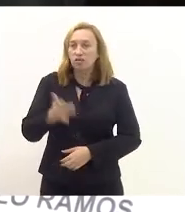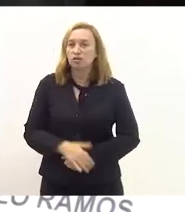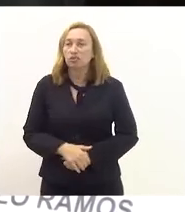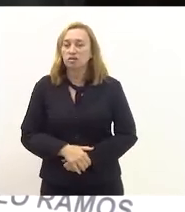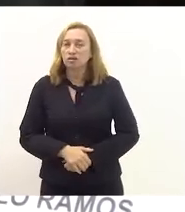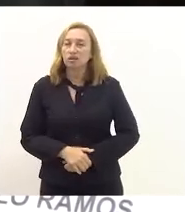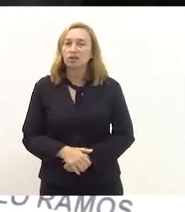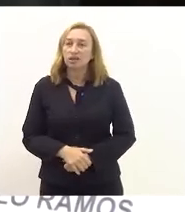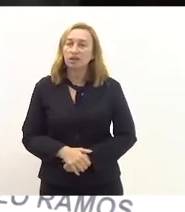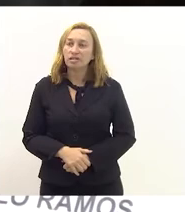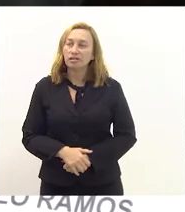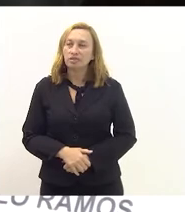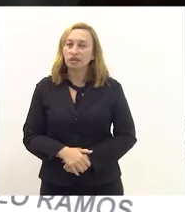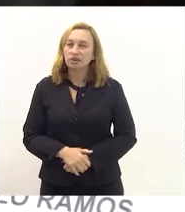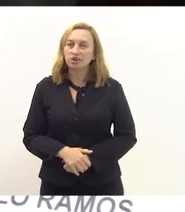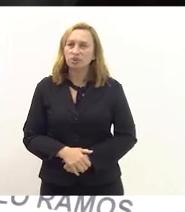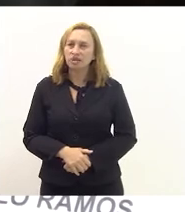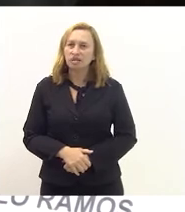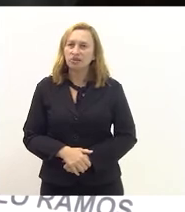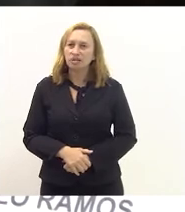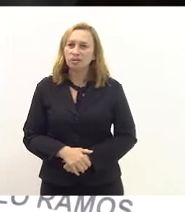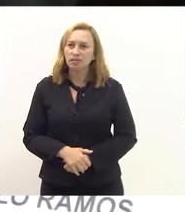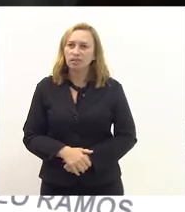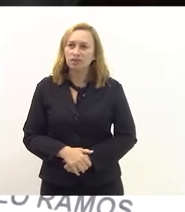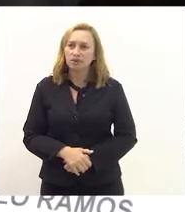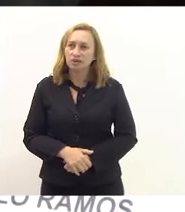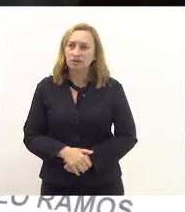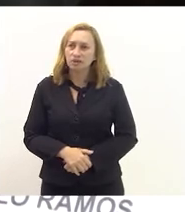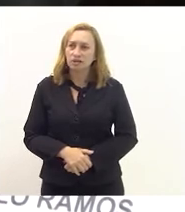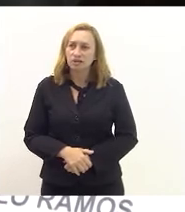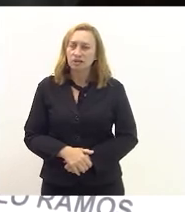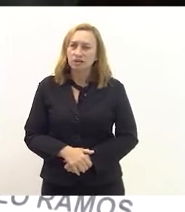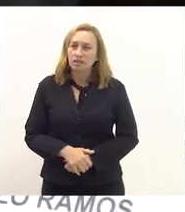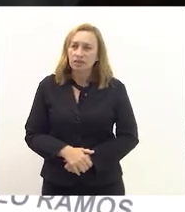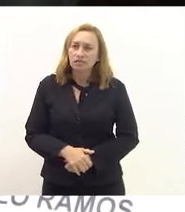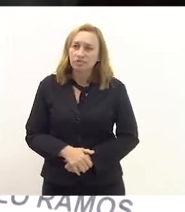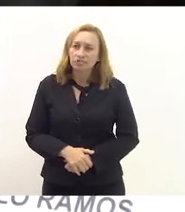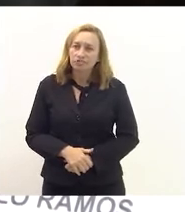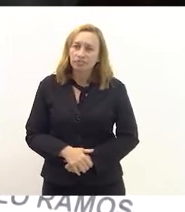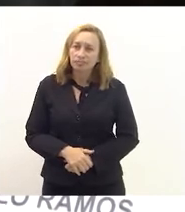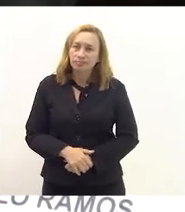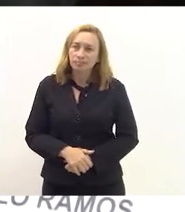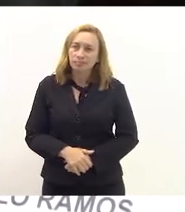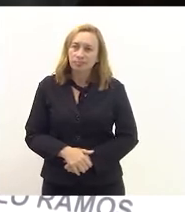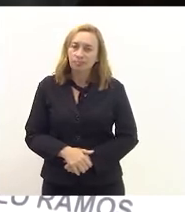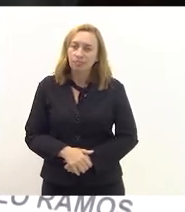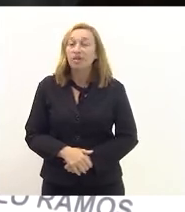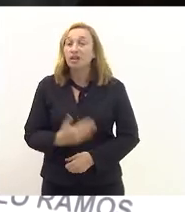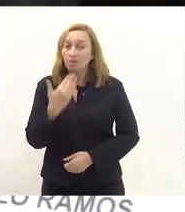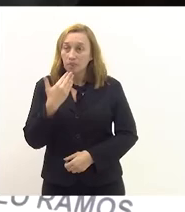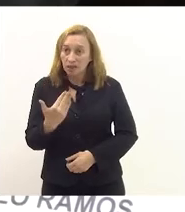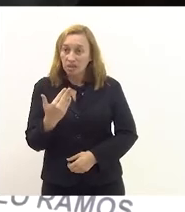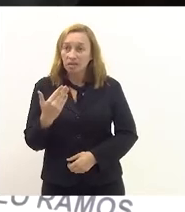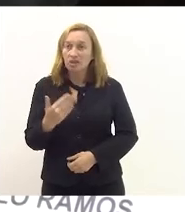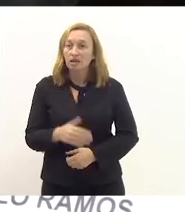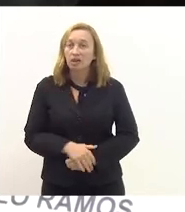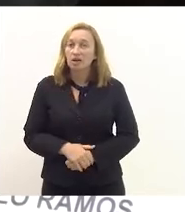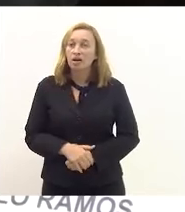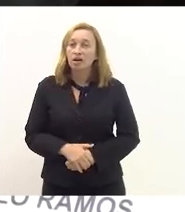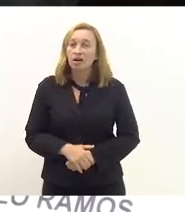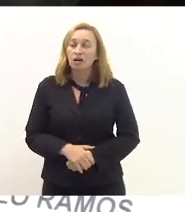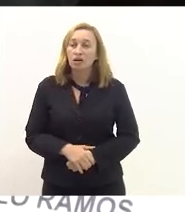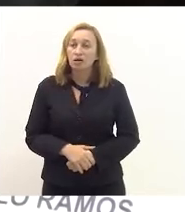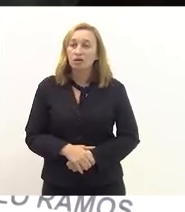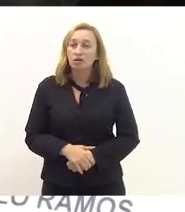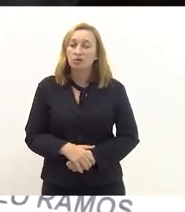deveria, e aí tem muitas pessoas aqui que são do Diretório Nacional e Estadual, da gente sugerir que